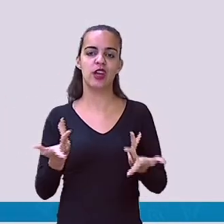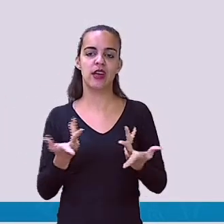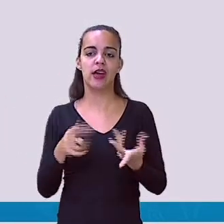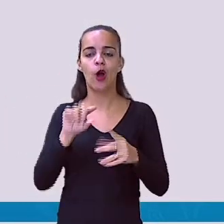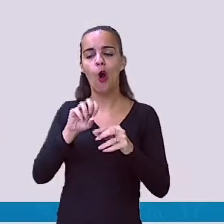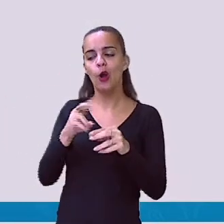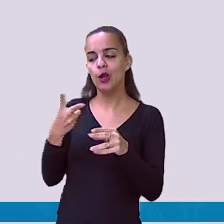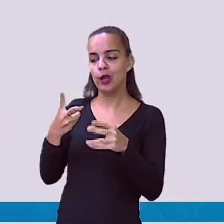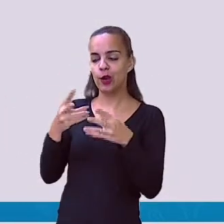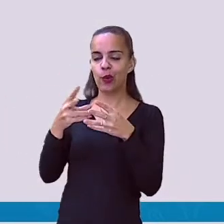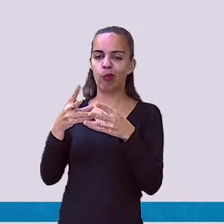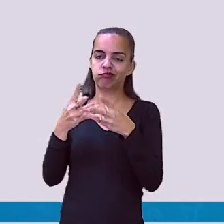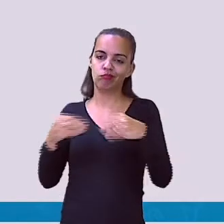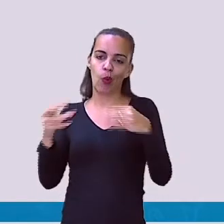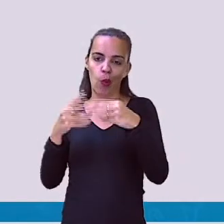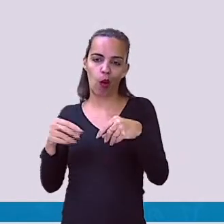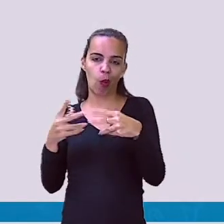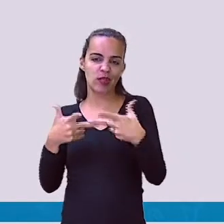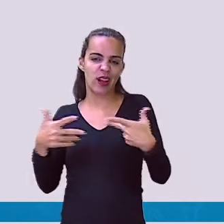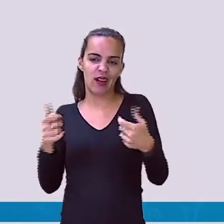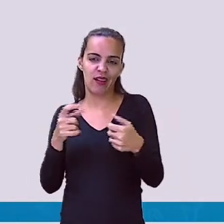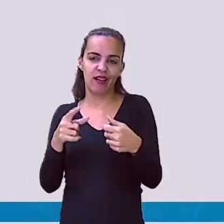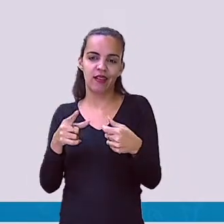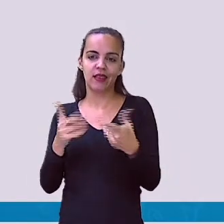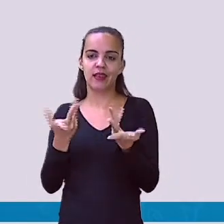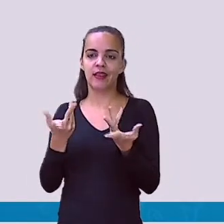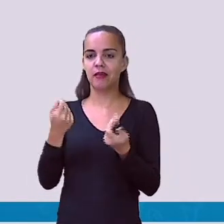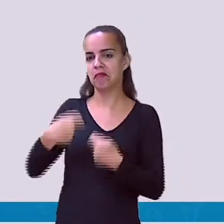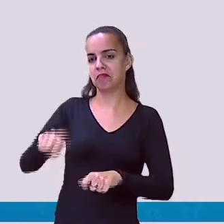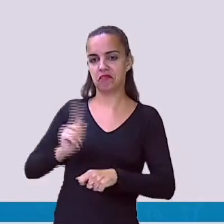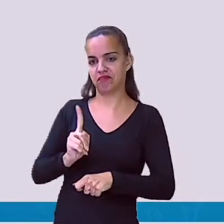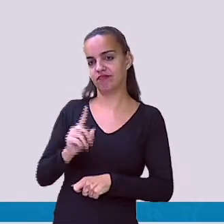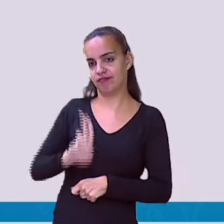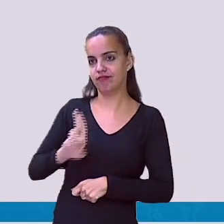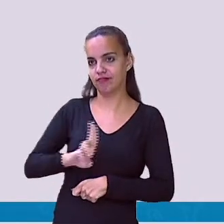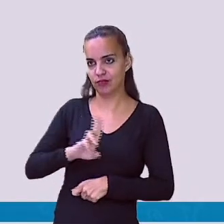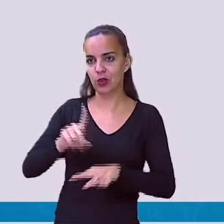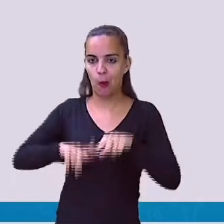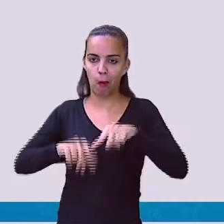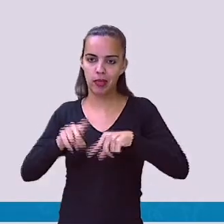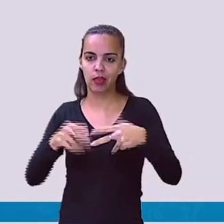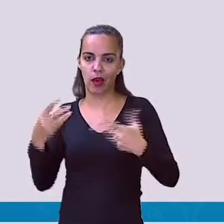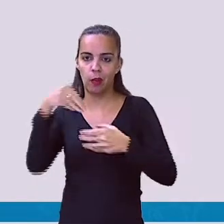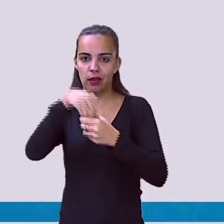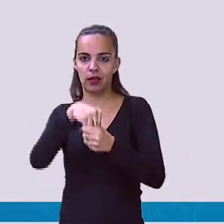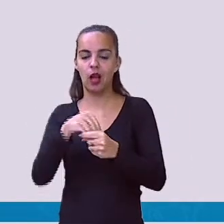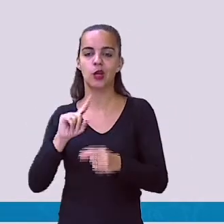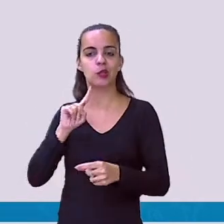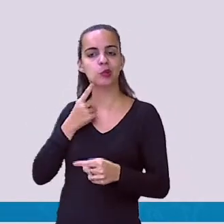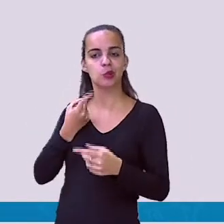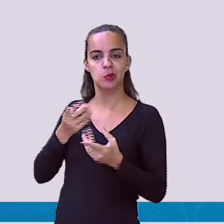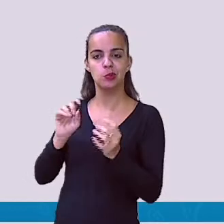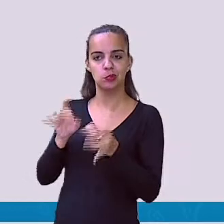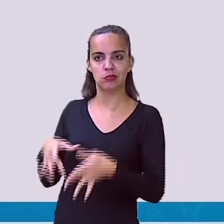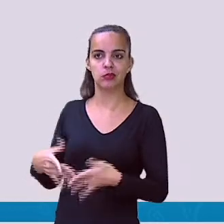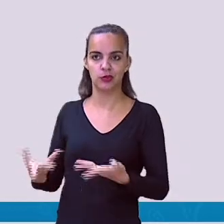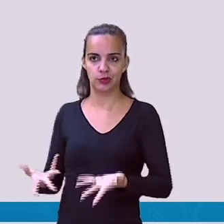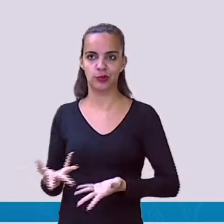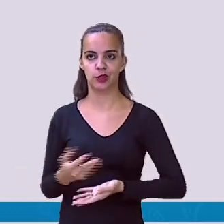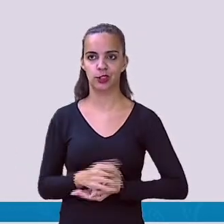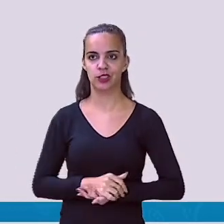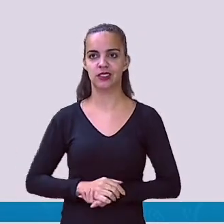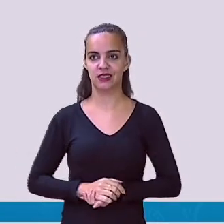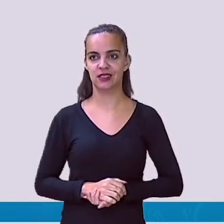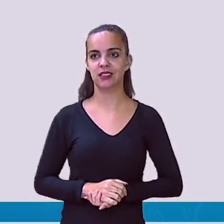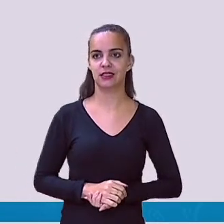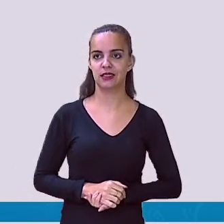material menos denso e volta para a peneira o material mais denso, que é o